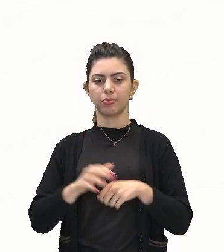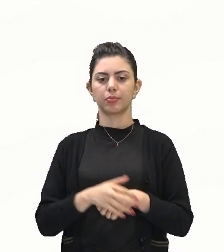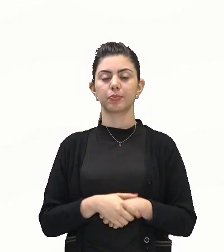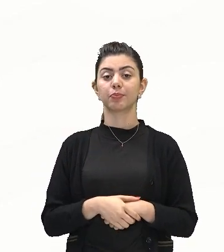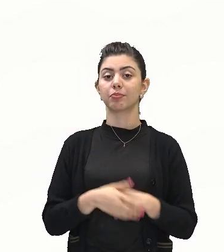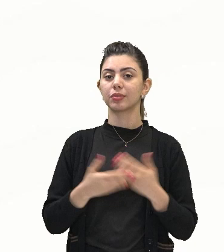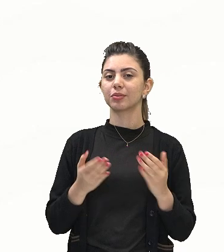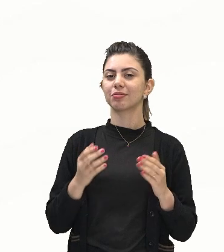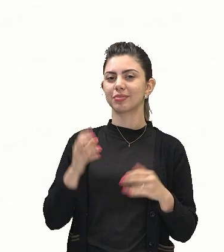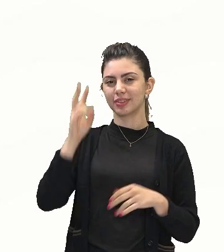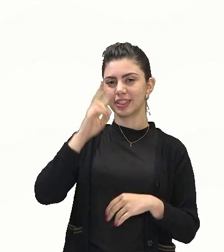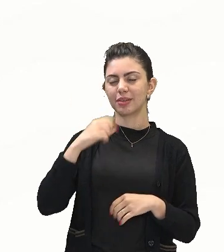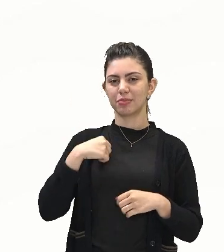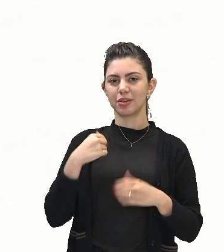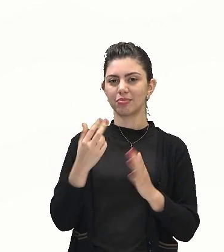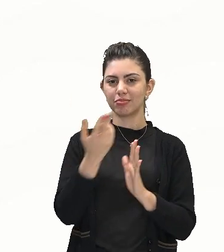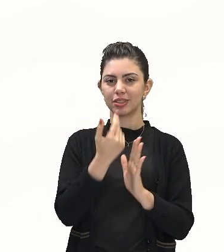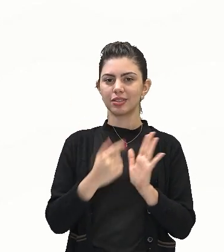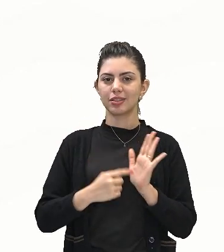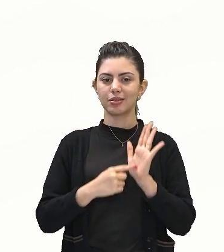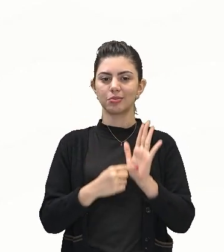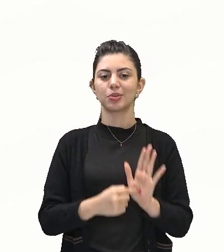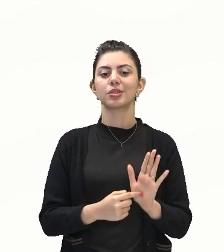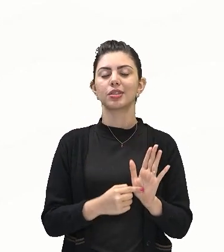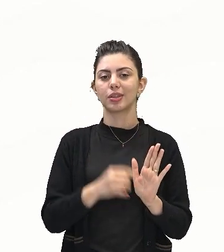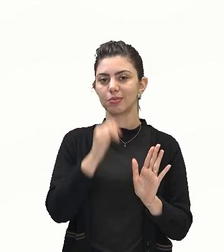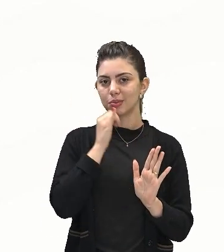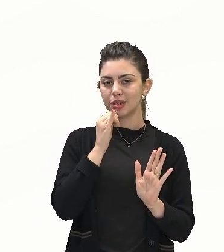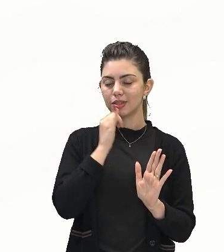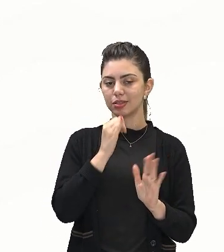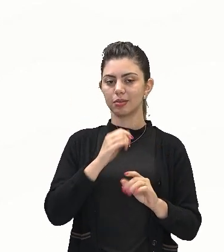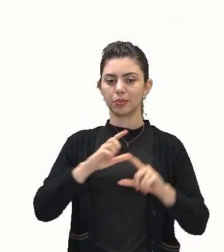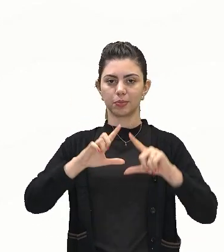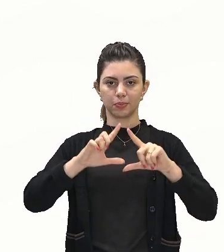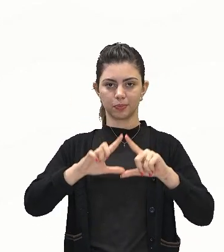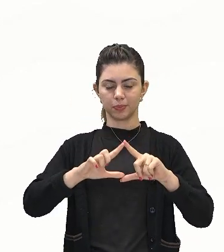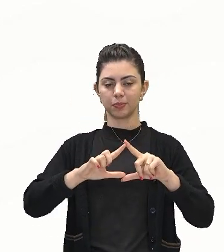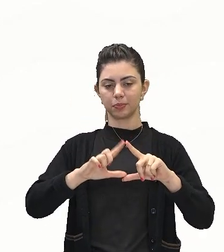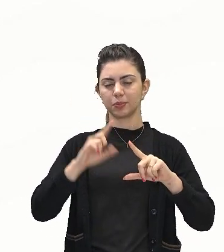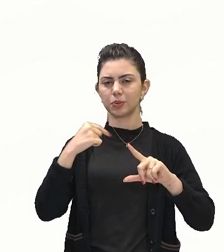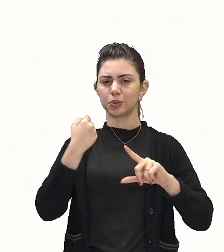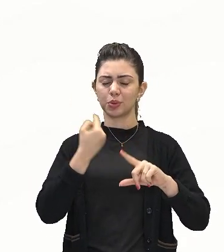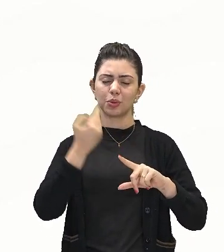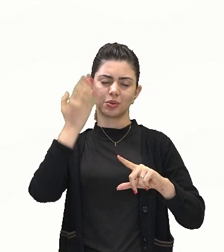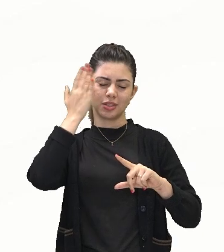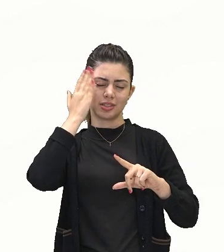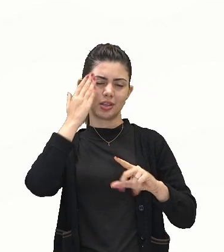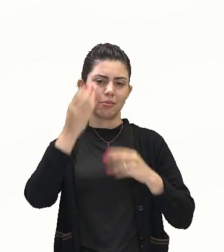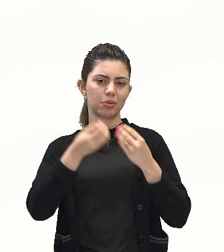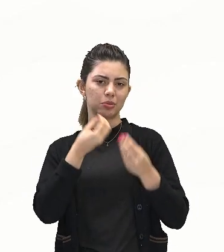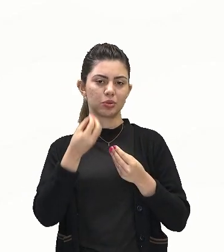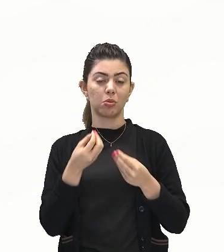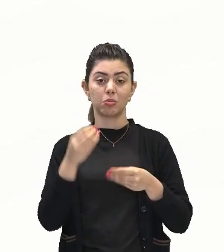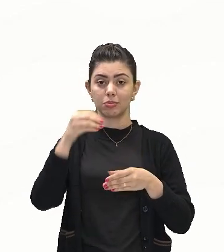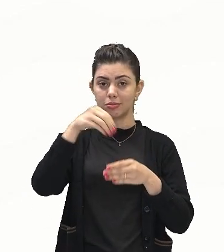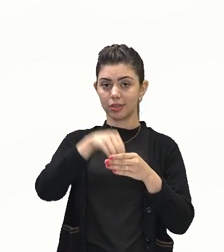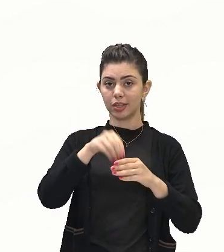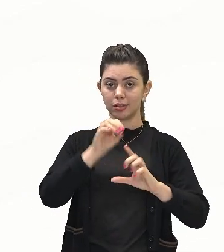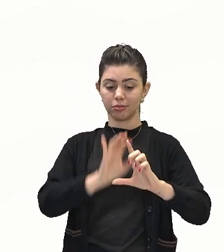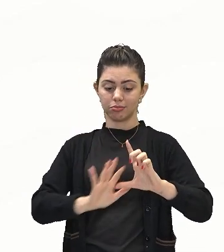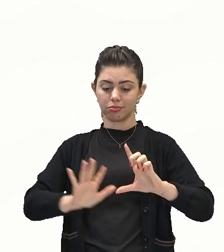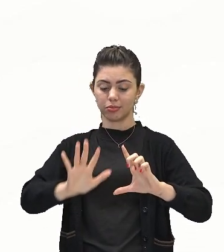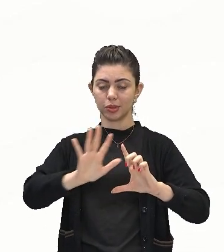pouco eu desenhei para vocês, por exemplo, no triângulo, a gente sabe que o ângulo interno de um triângulo